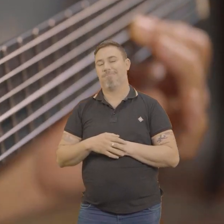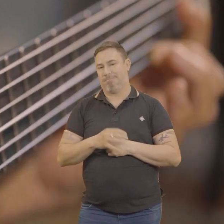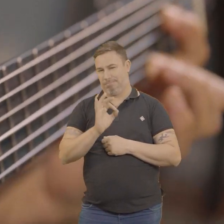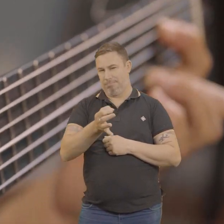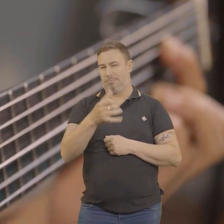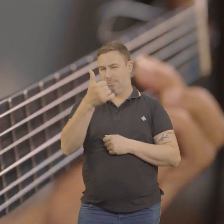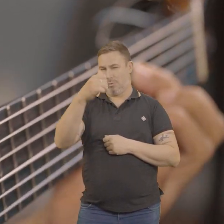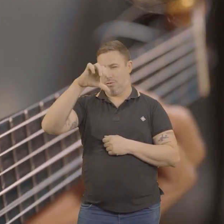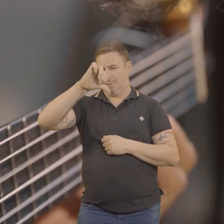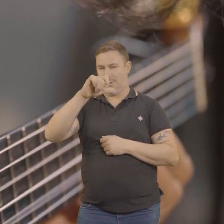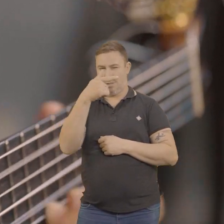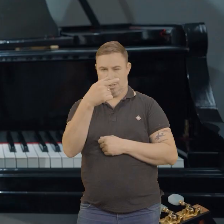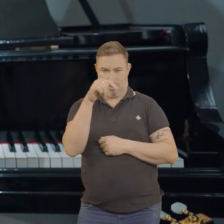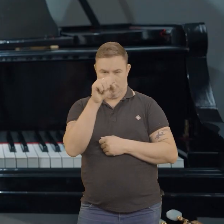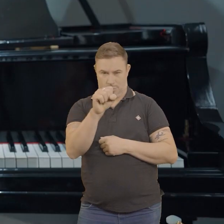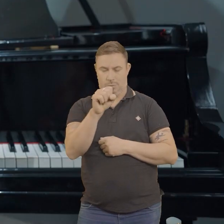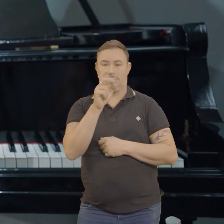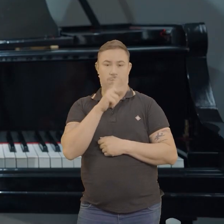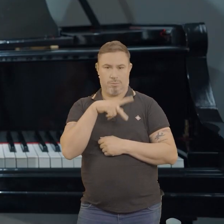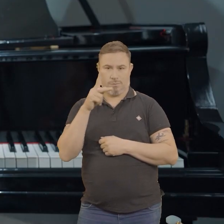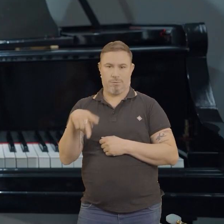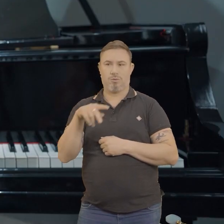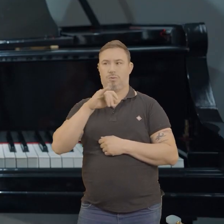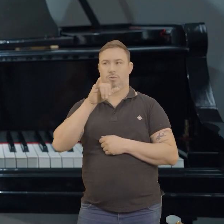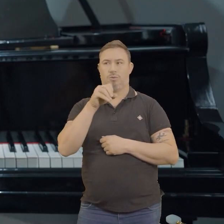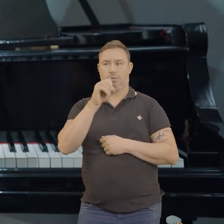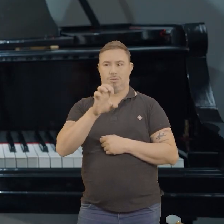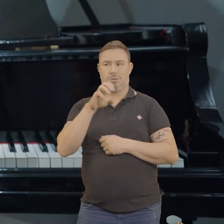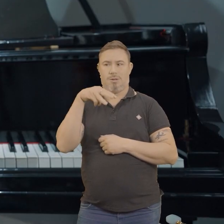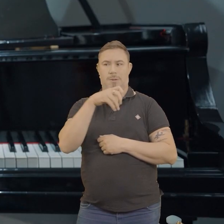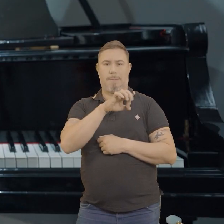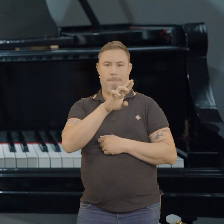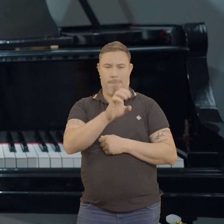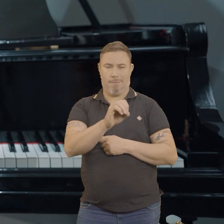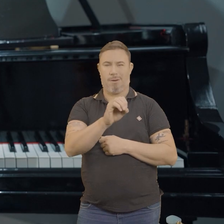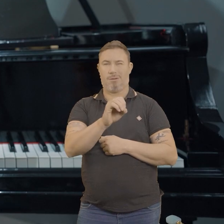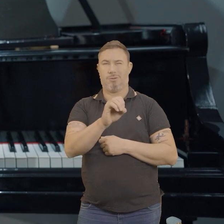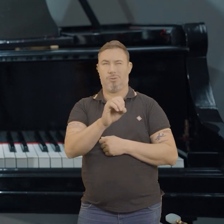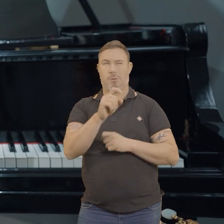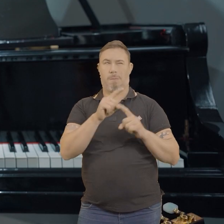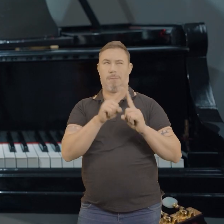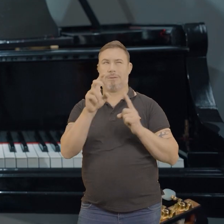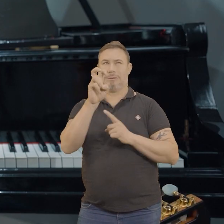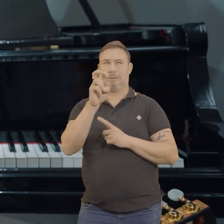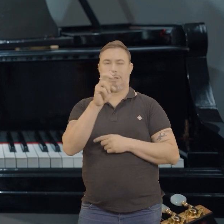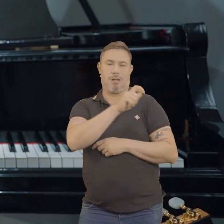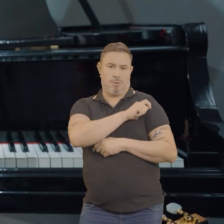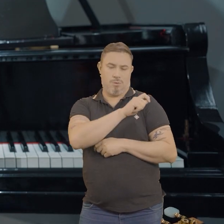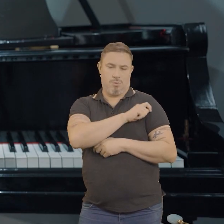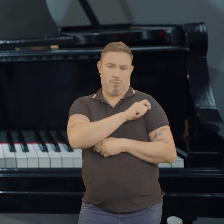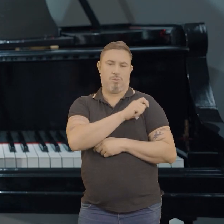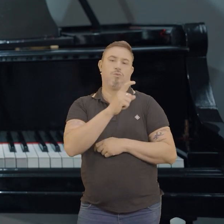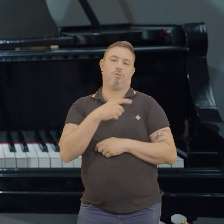Exatamente em 1978, o professor José Mário de Araújo, né, ele mais 5 alunos